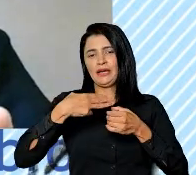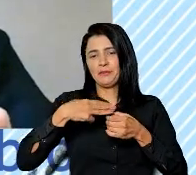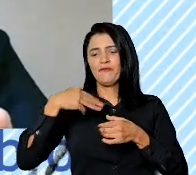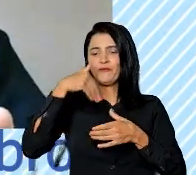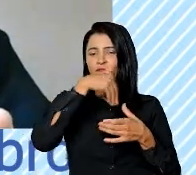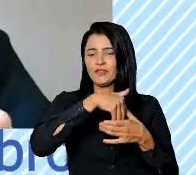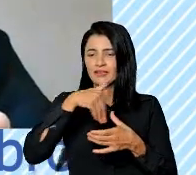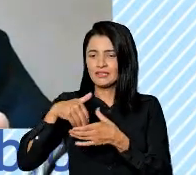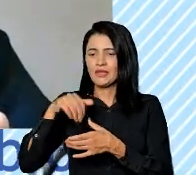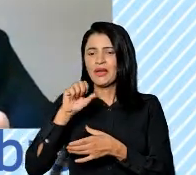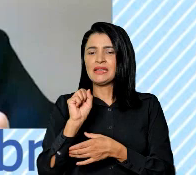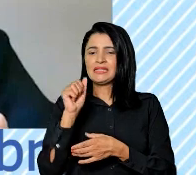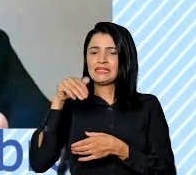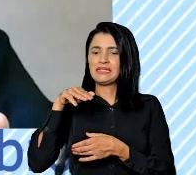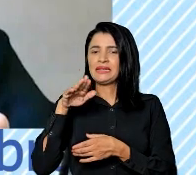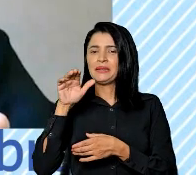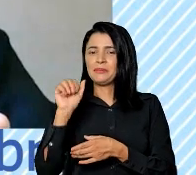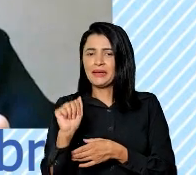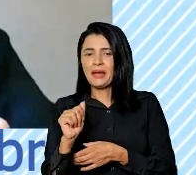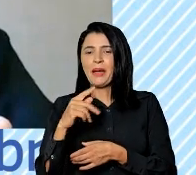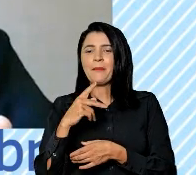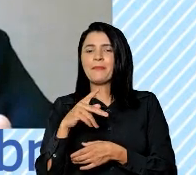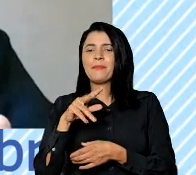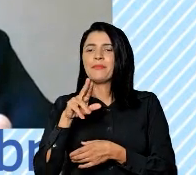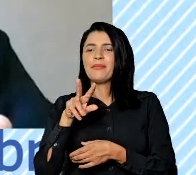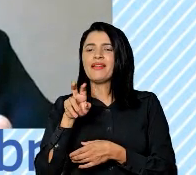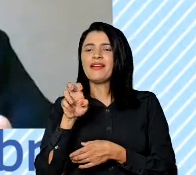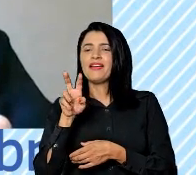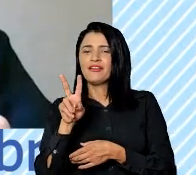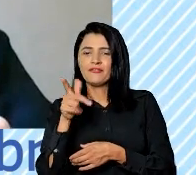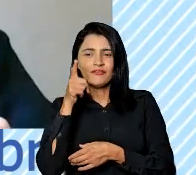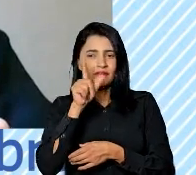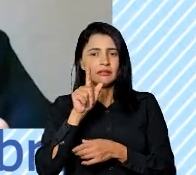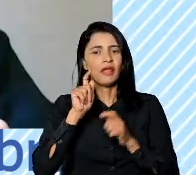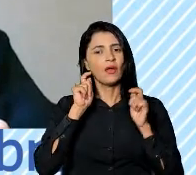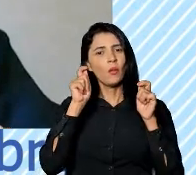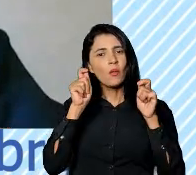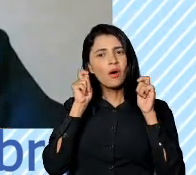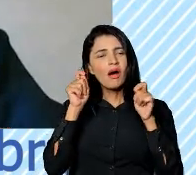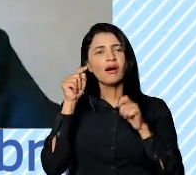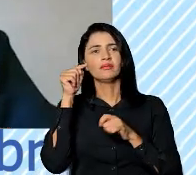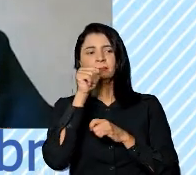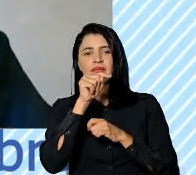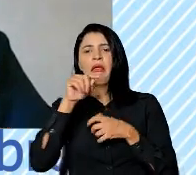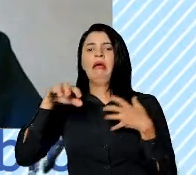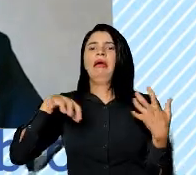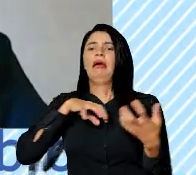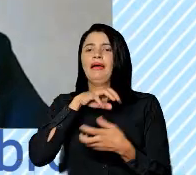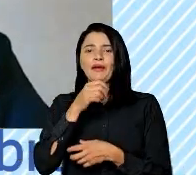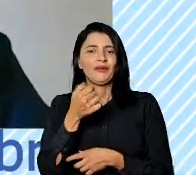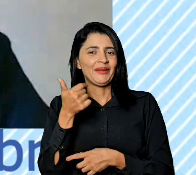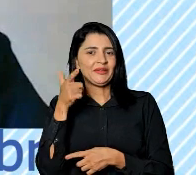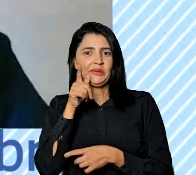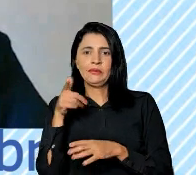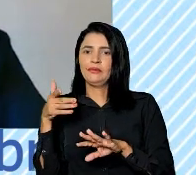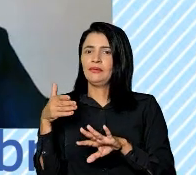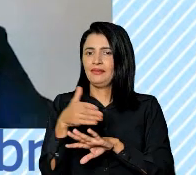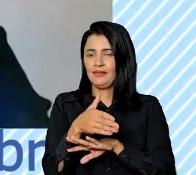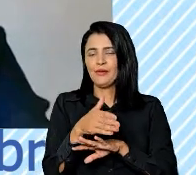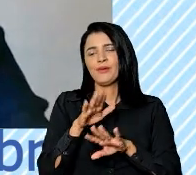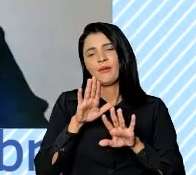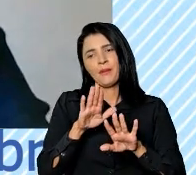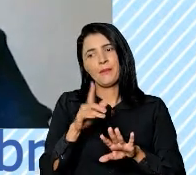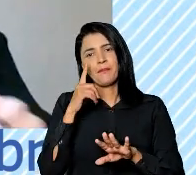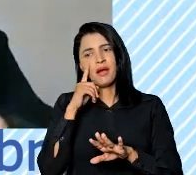um ato aqui na frente que houve retaliação da GCM, então está um verdadeiro caos. Eu quase que não consegui entrar, mas a sessão